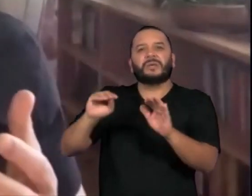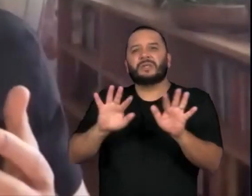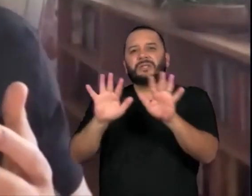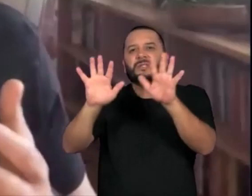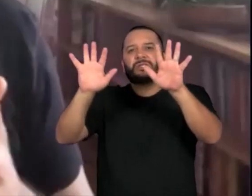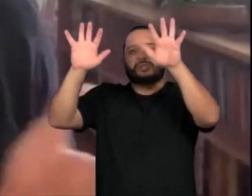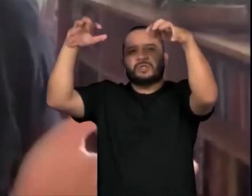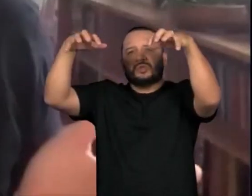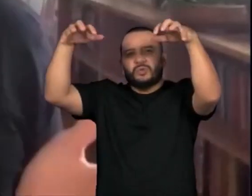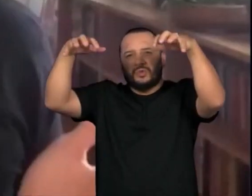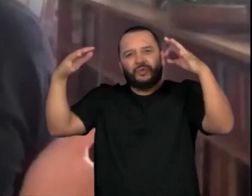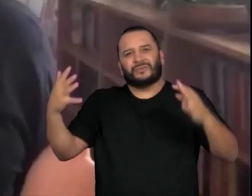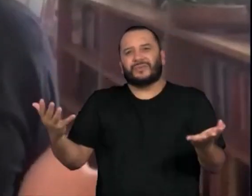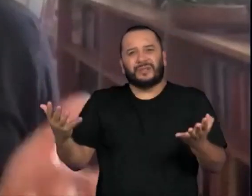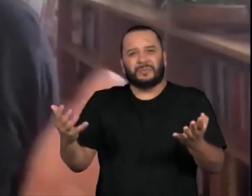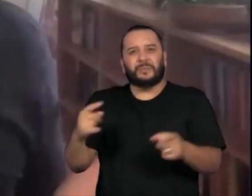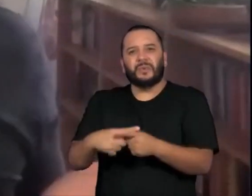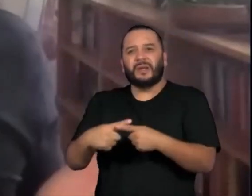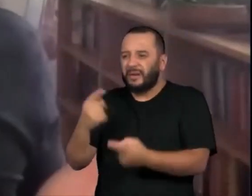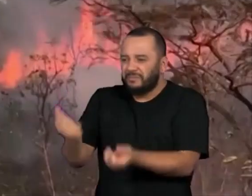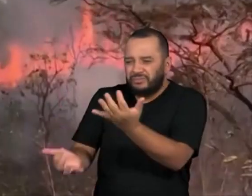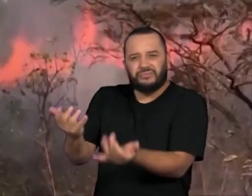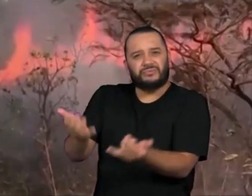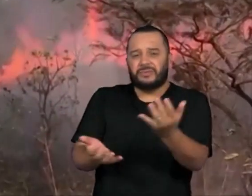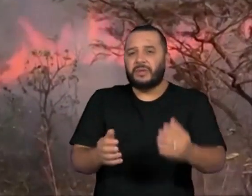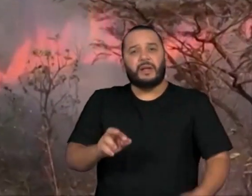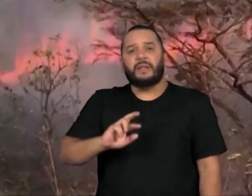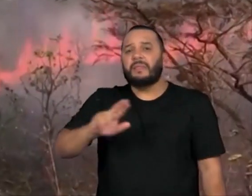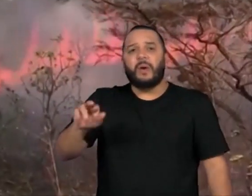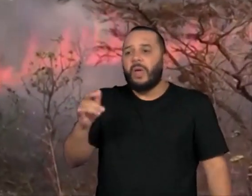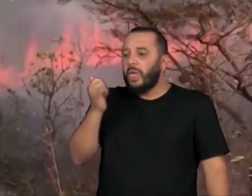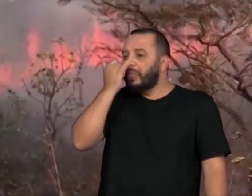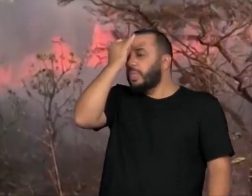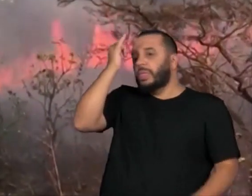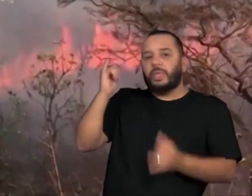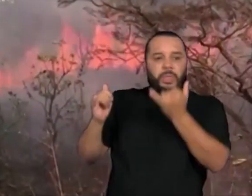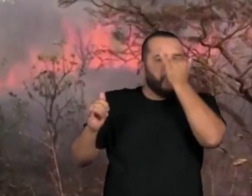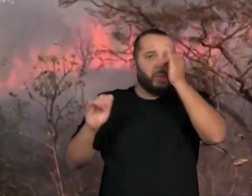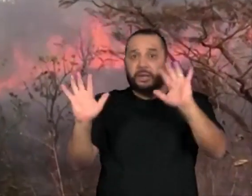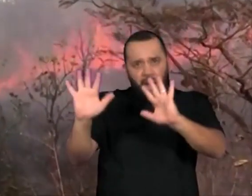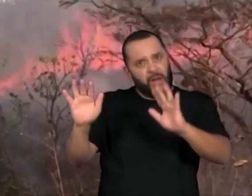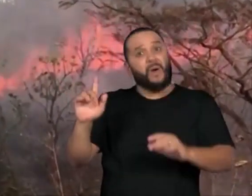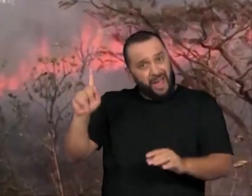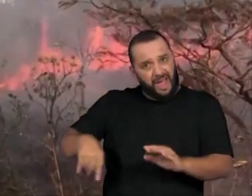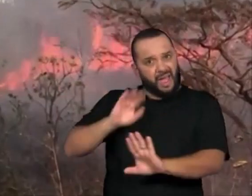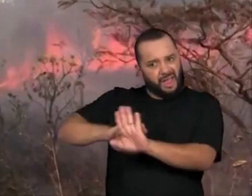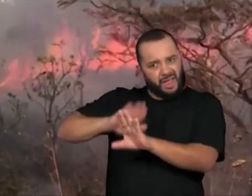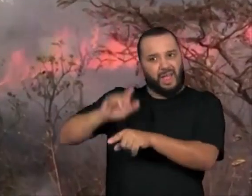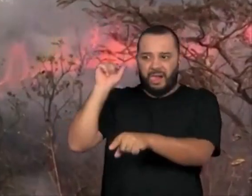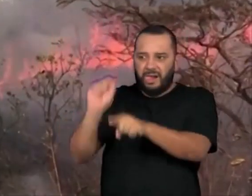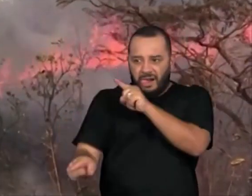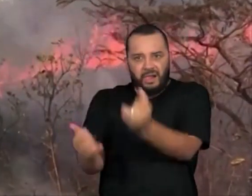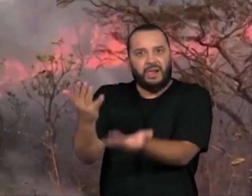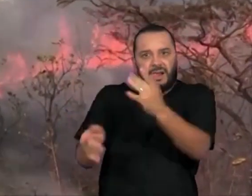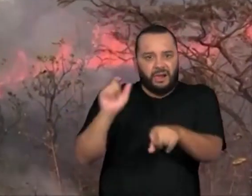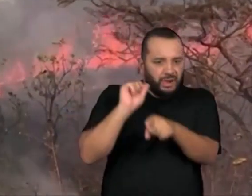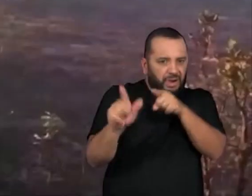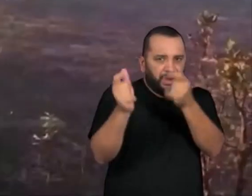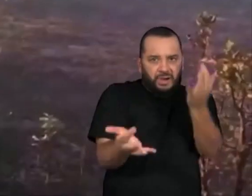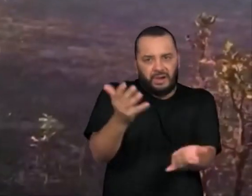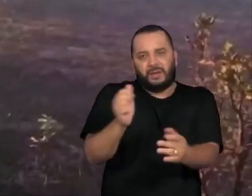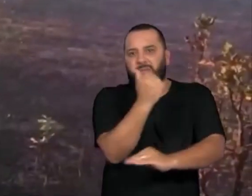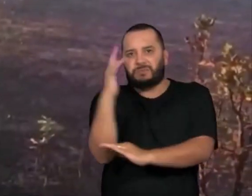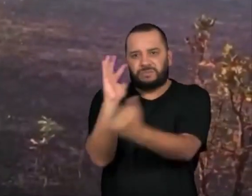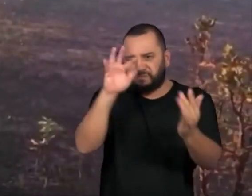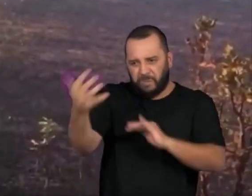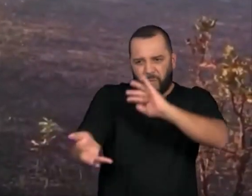incêndios, e essa situação não é um acidente. O fato da gente ter visto recorde atrás de recorde nos últimos anos é resultado